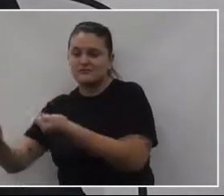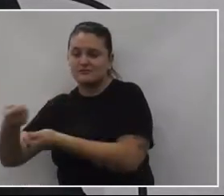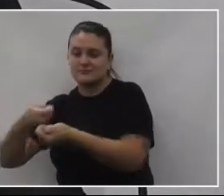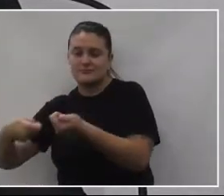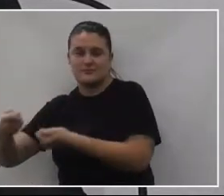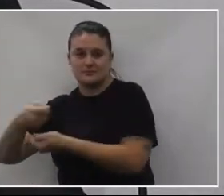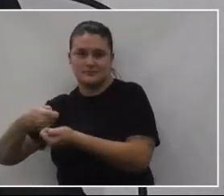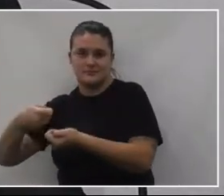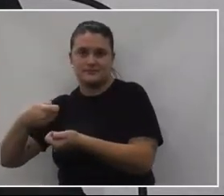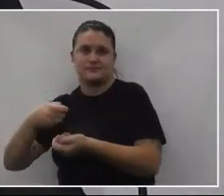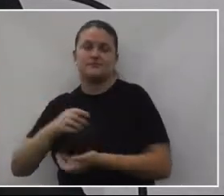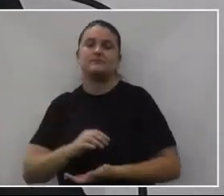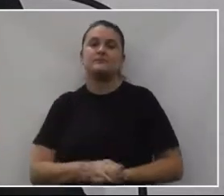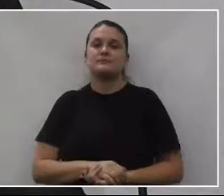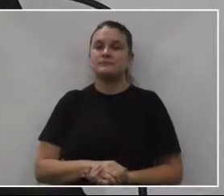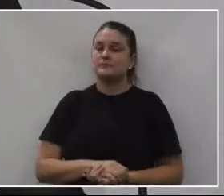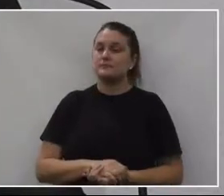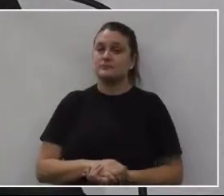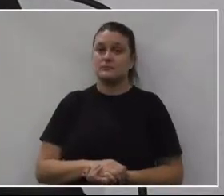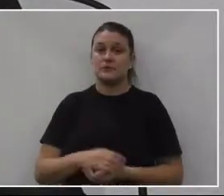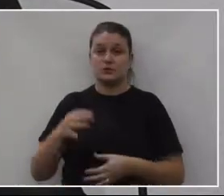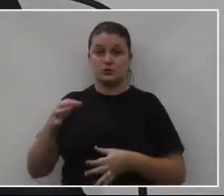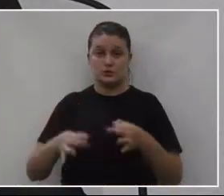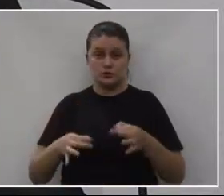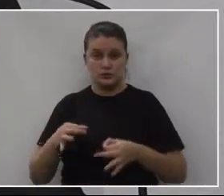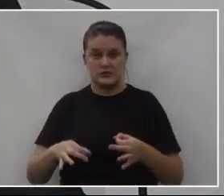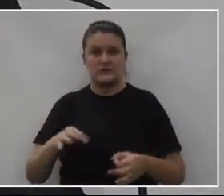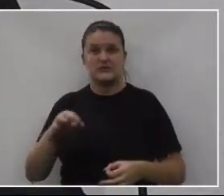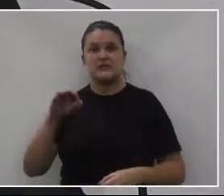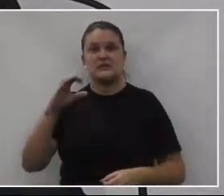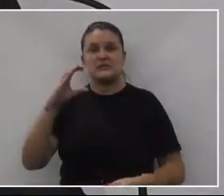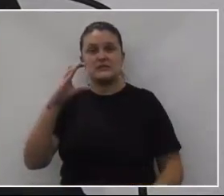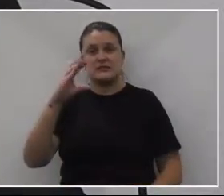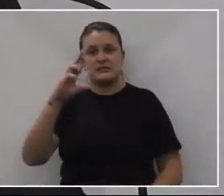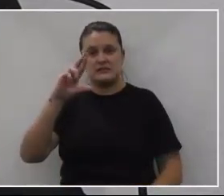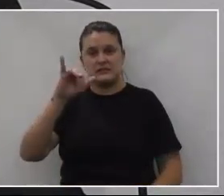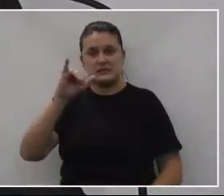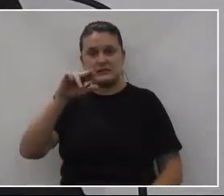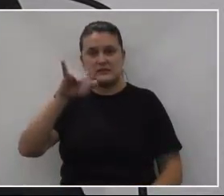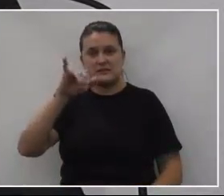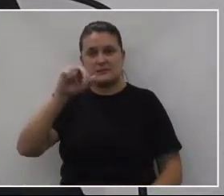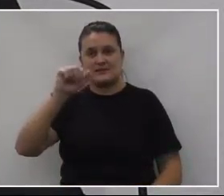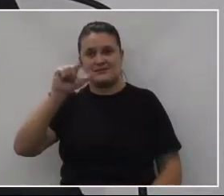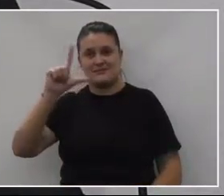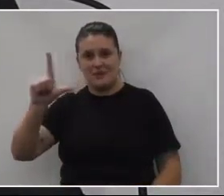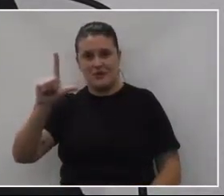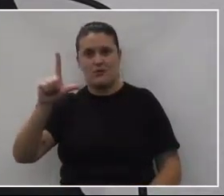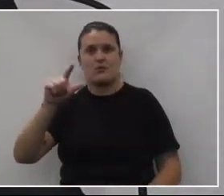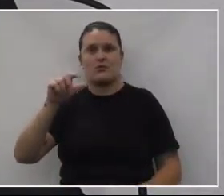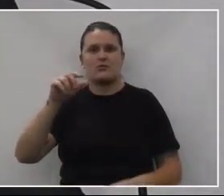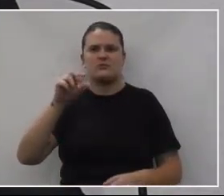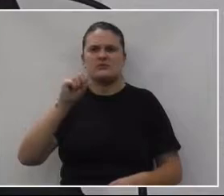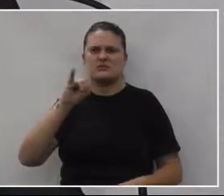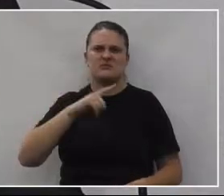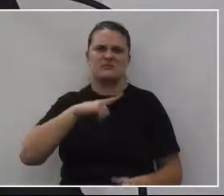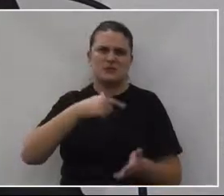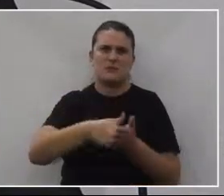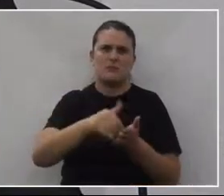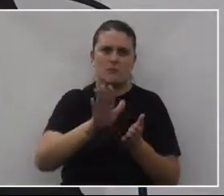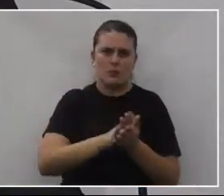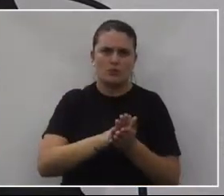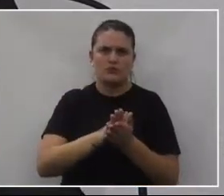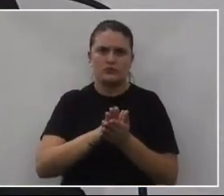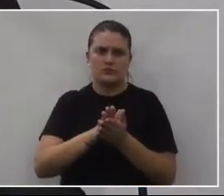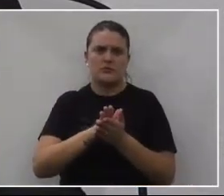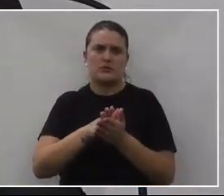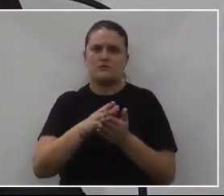via FIA no município. Mas os juízes criminais e a juíza do Juizado Especial Criminal, quando aplicam multas ali em processos criminais, vai para um